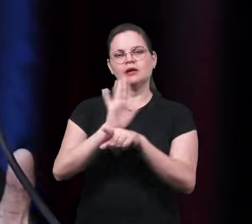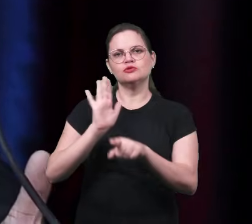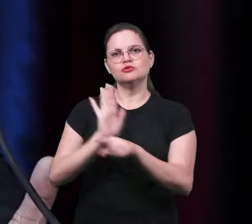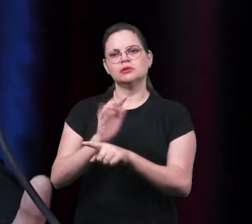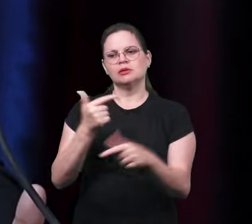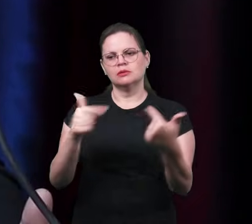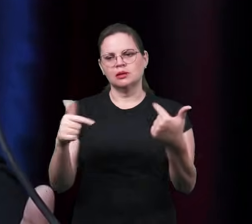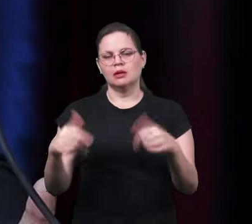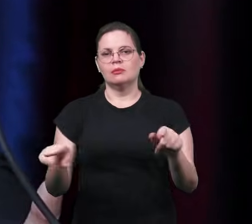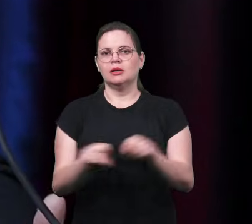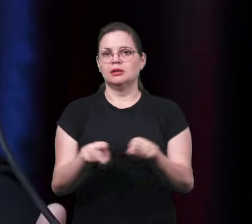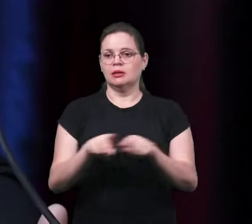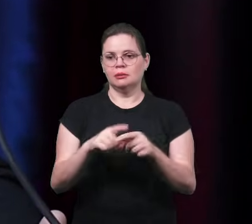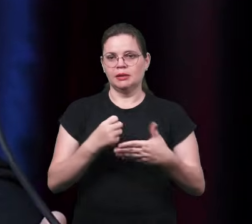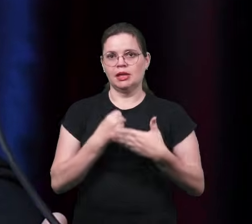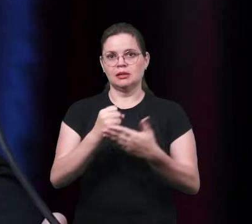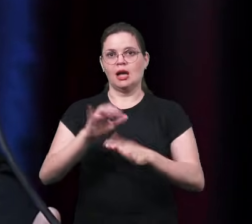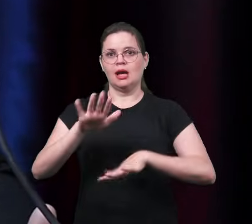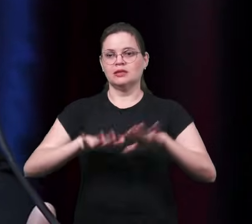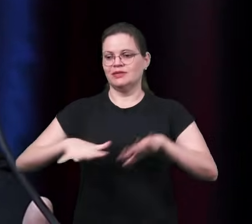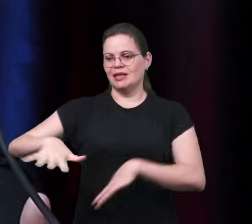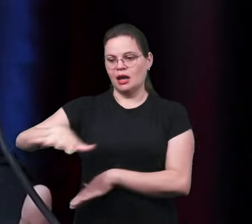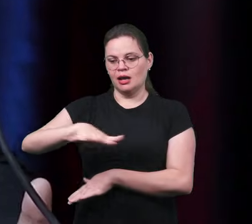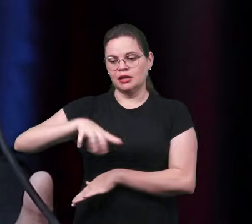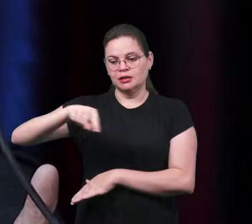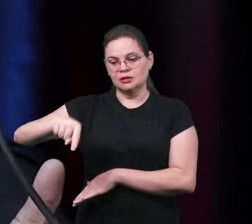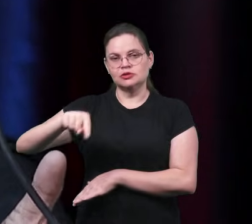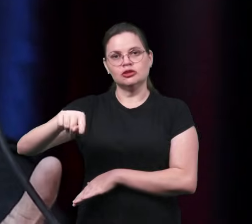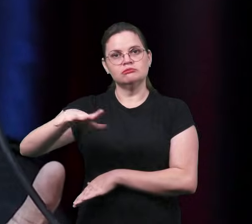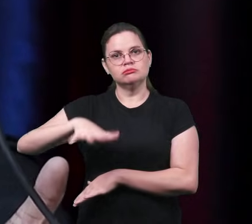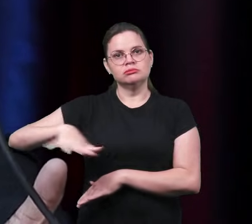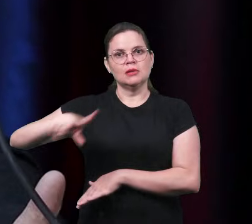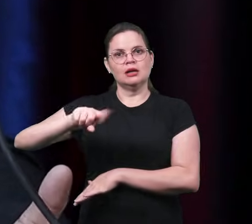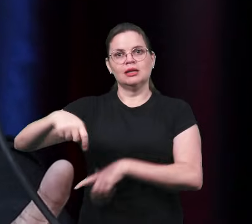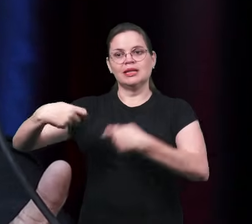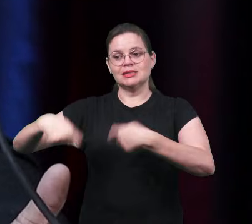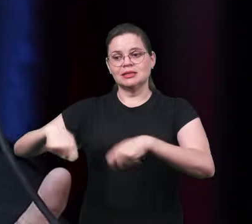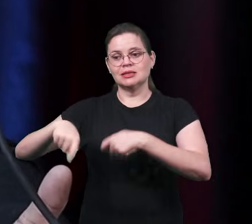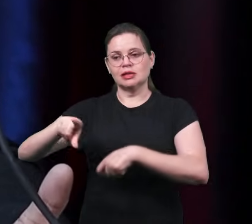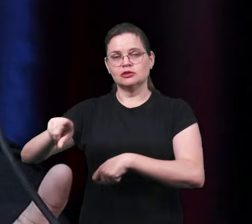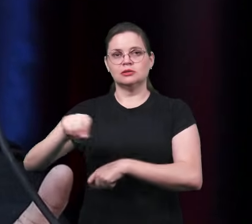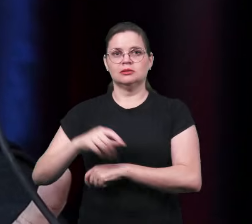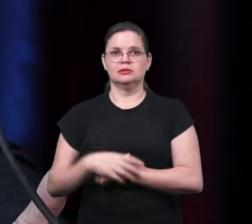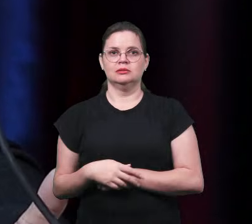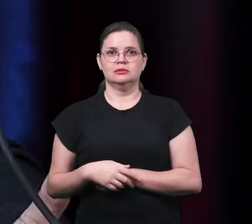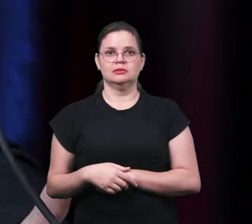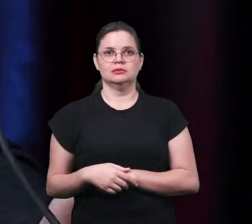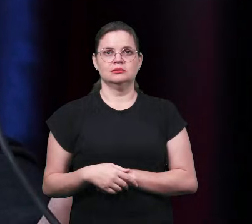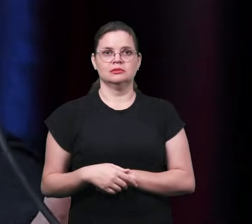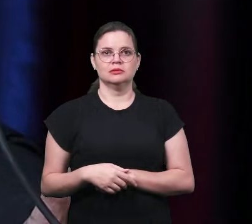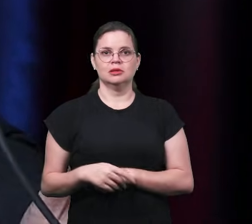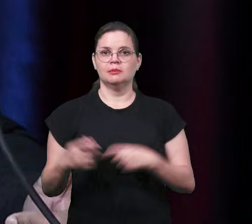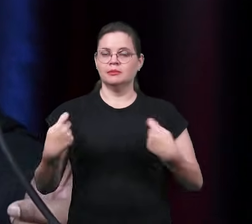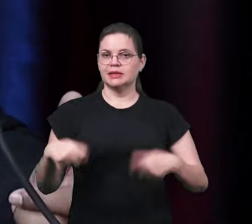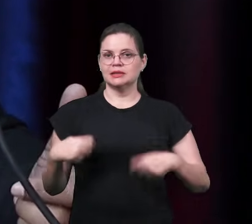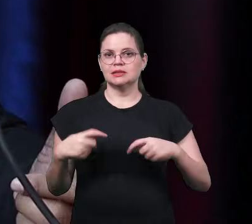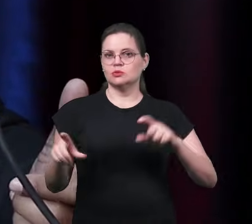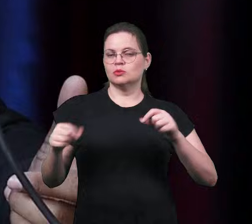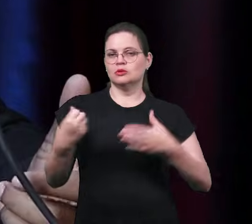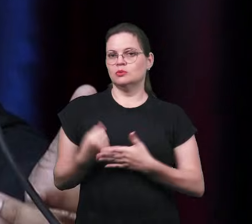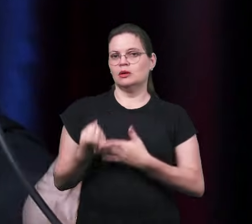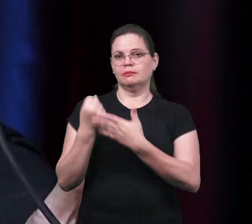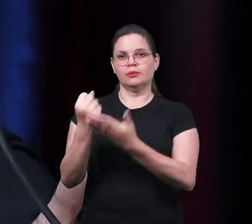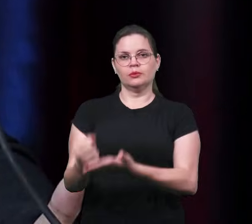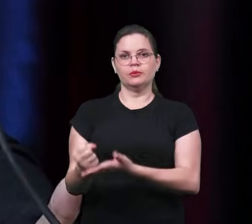Às vezes uma região, a demanda da região é uma demanda, às vezes, de um apoio,